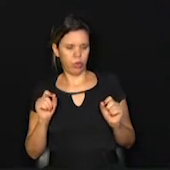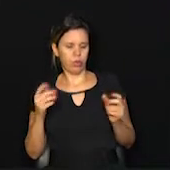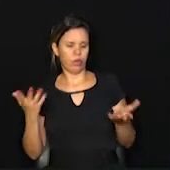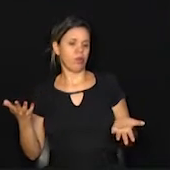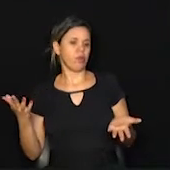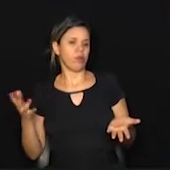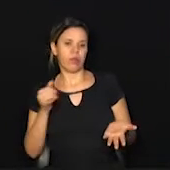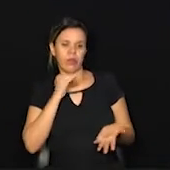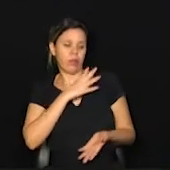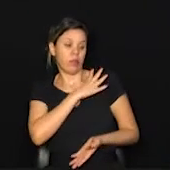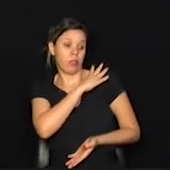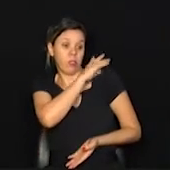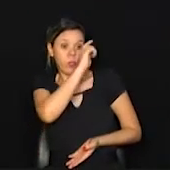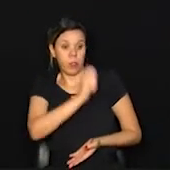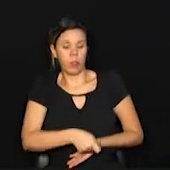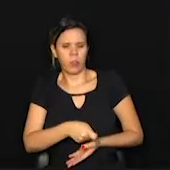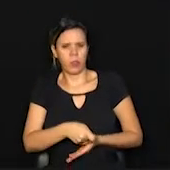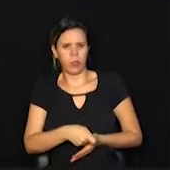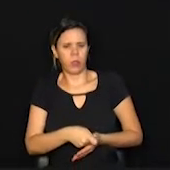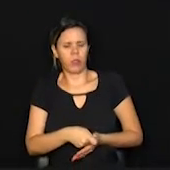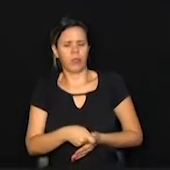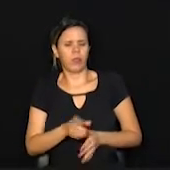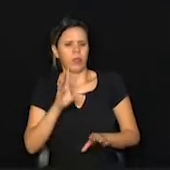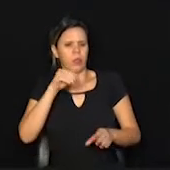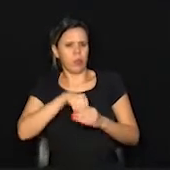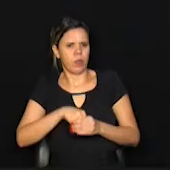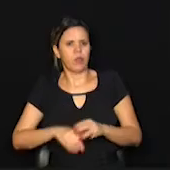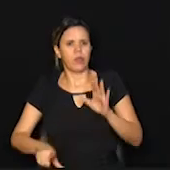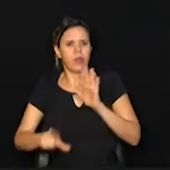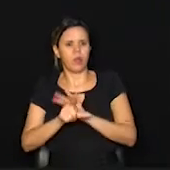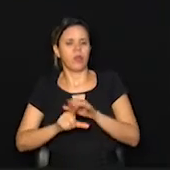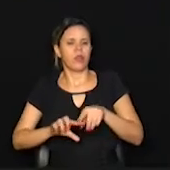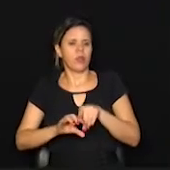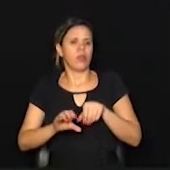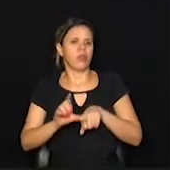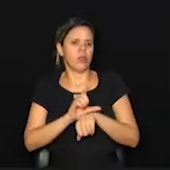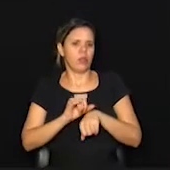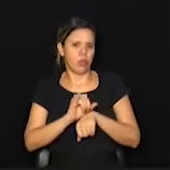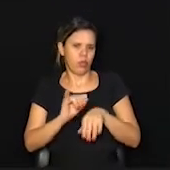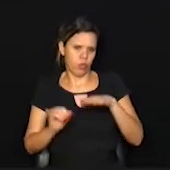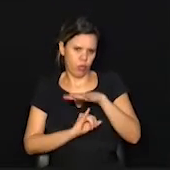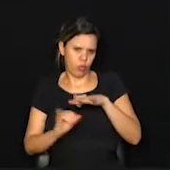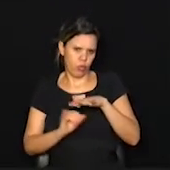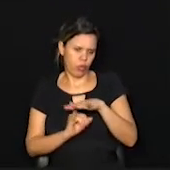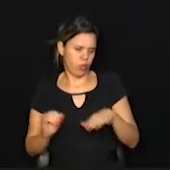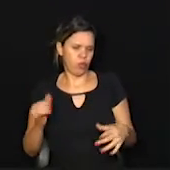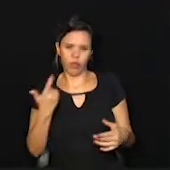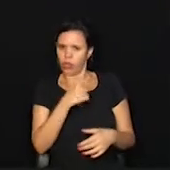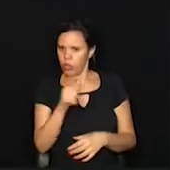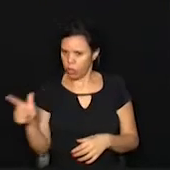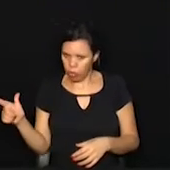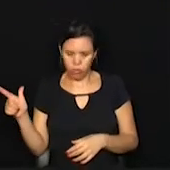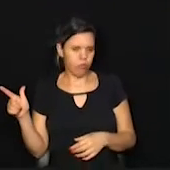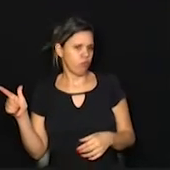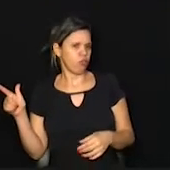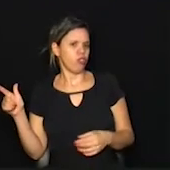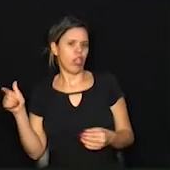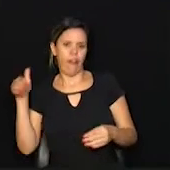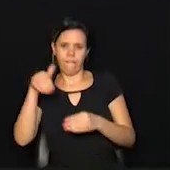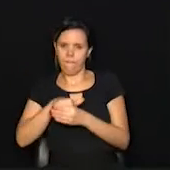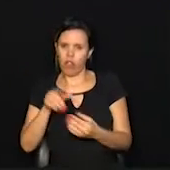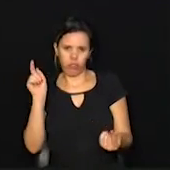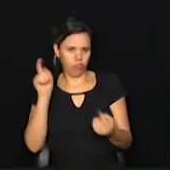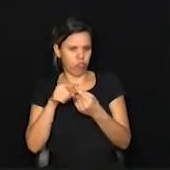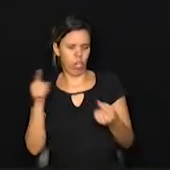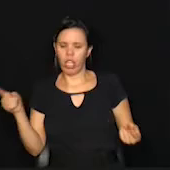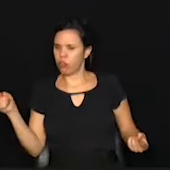Manteve uma fachada de legalidade institucional então não tinha eleição direta para Presidente não tinha eleição